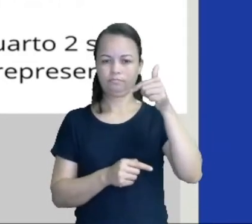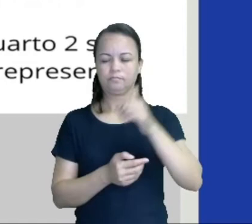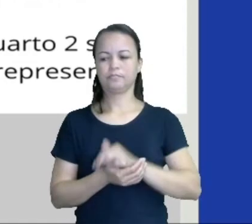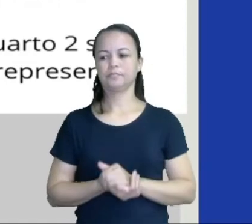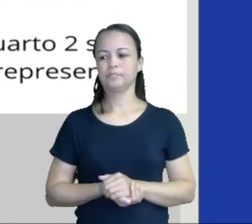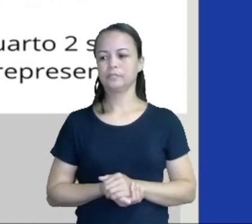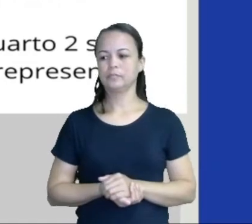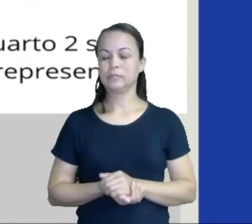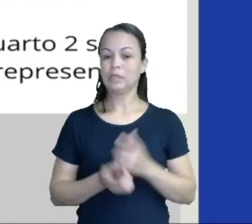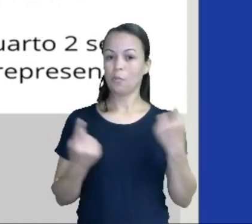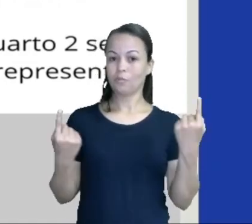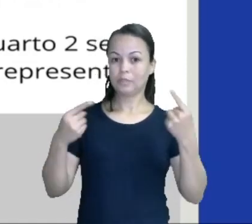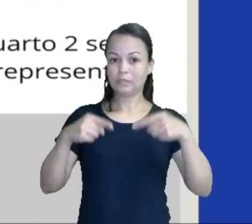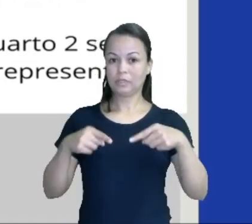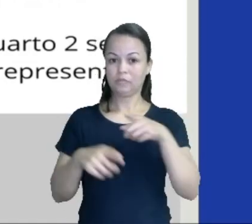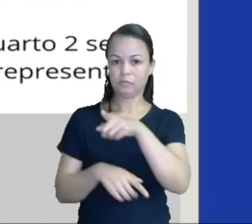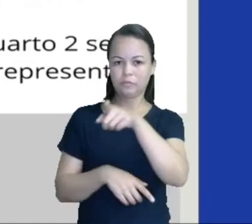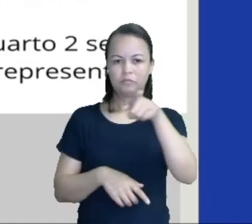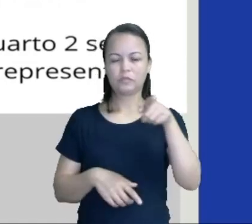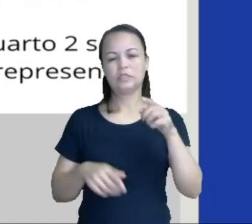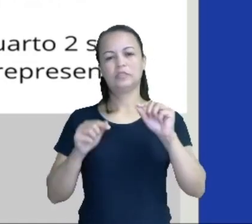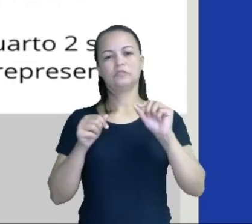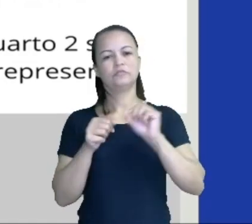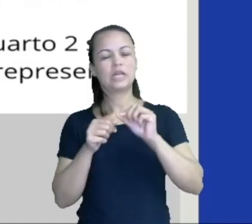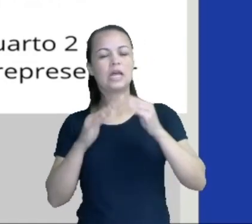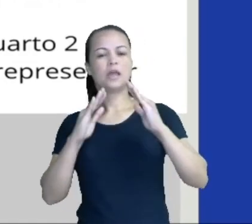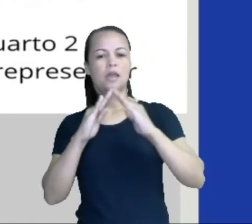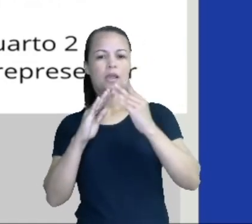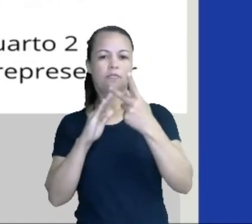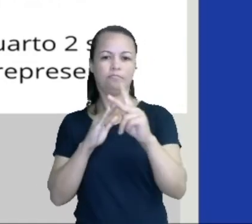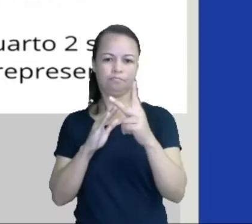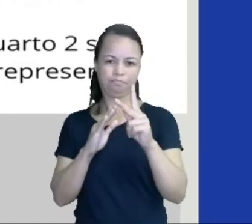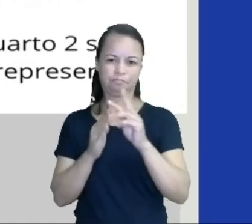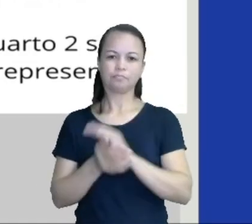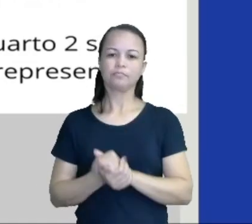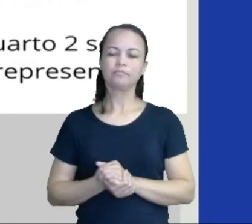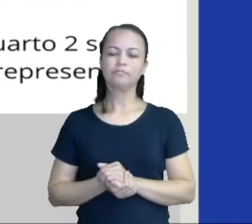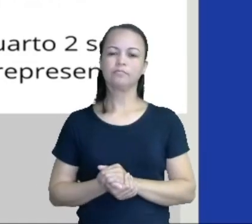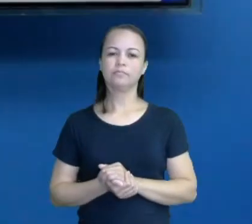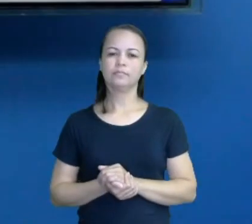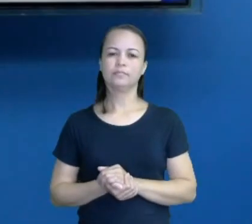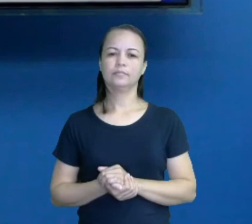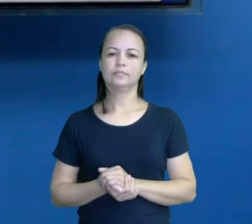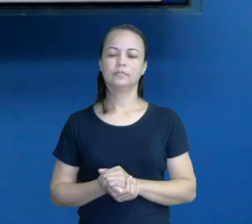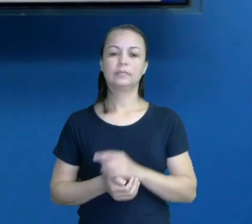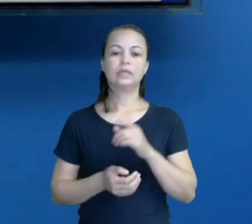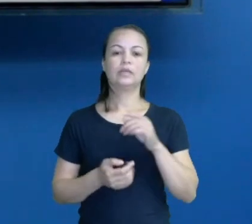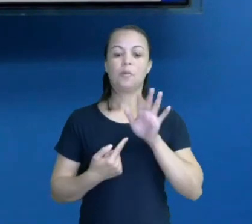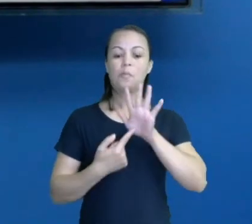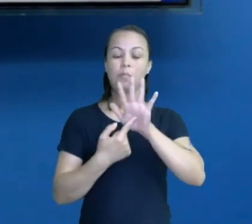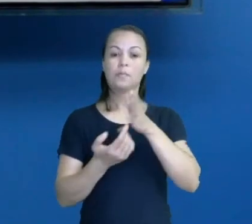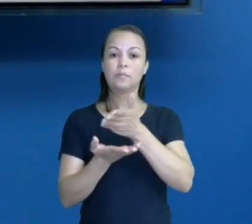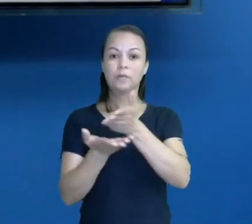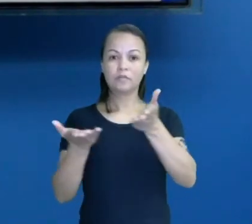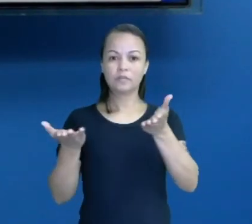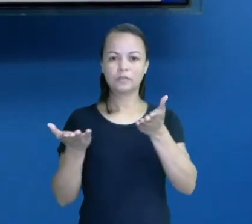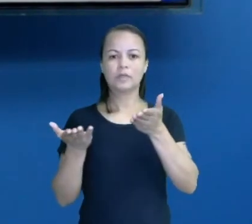Então, esse é um desafio para você fazer em casa. Aí veja que já trouxe para